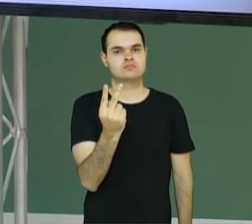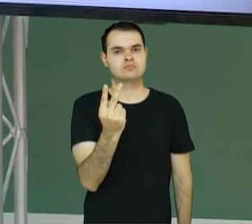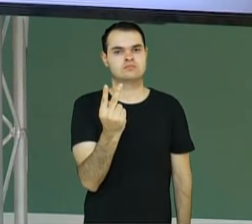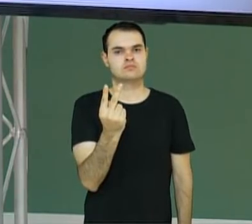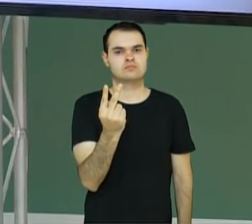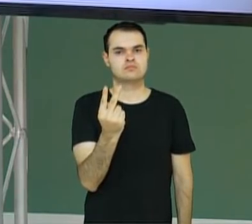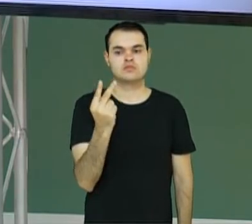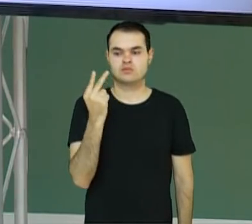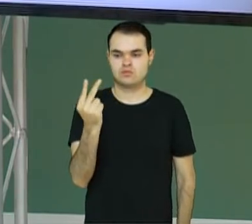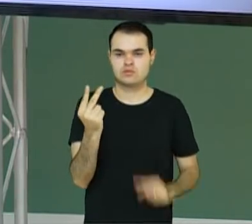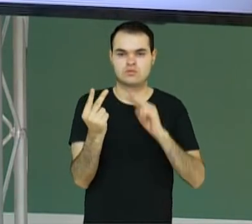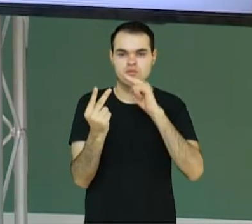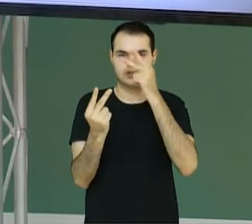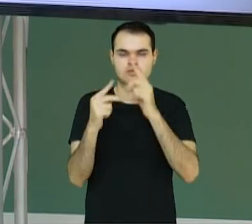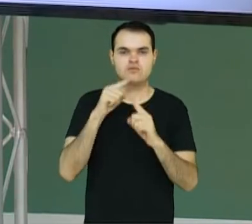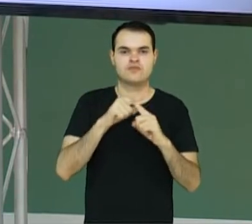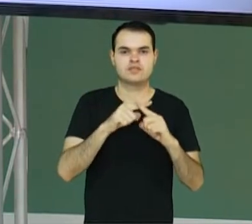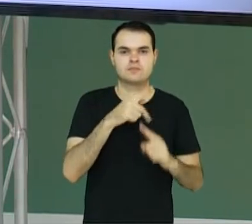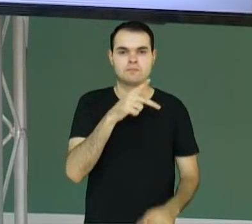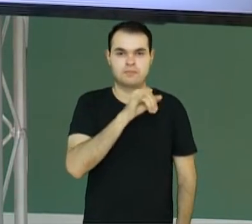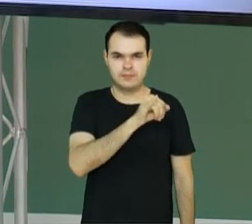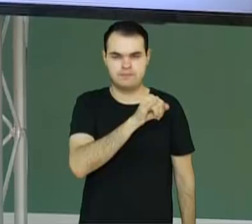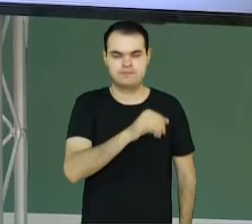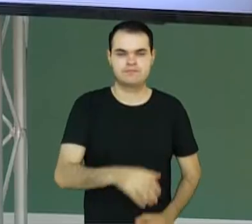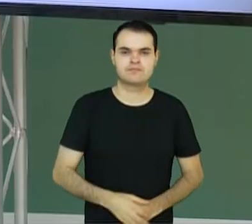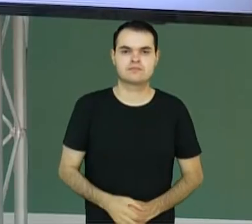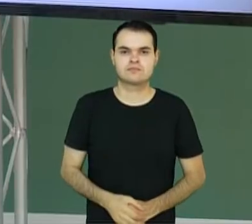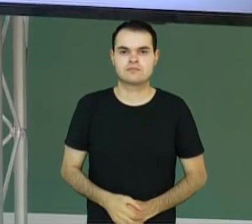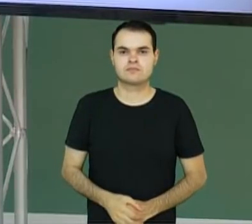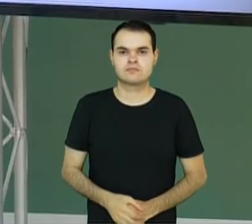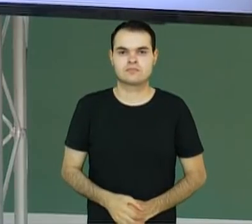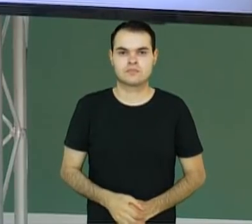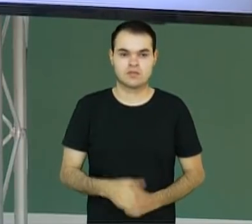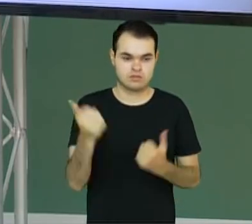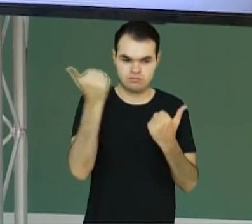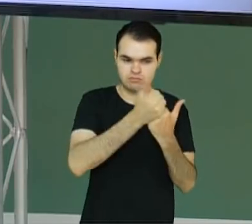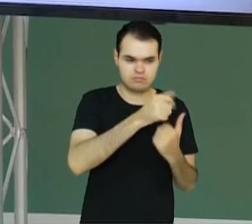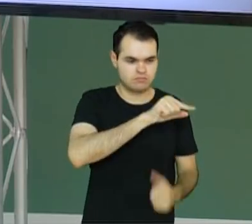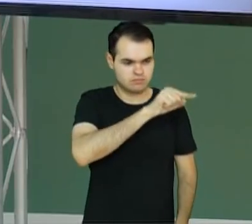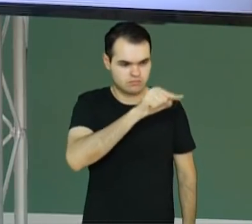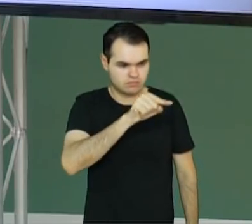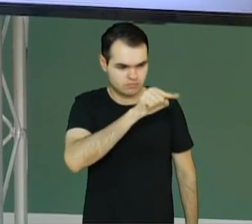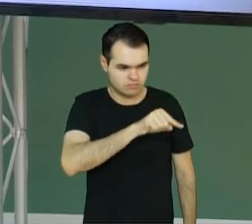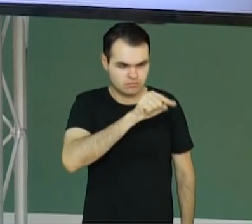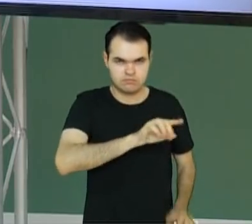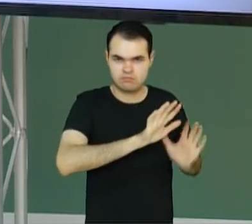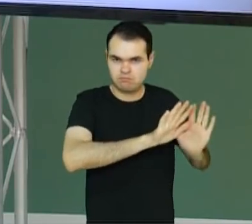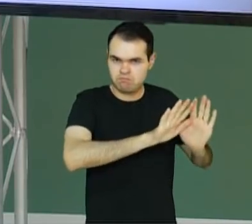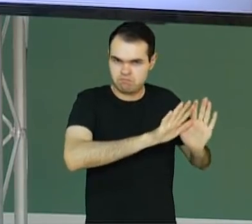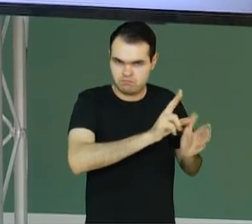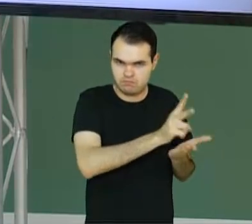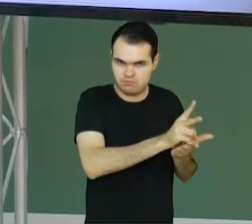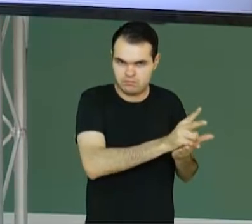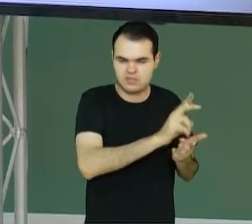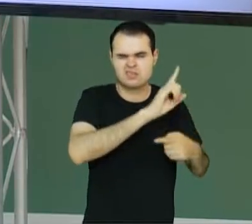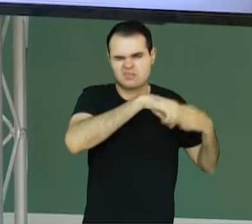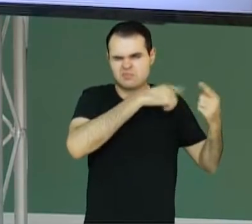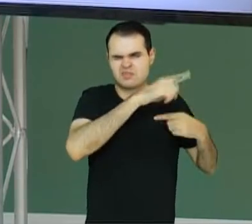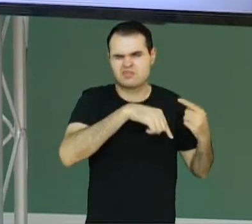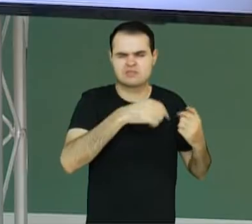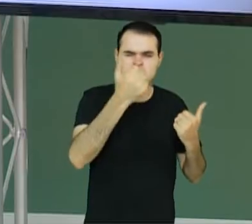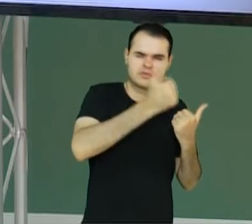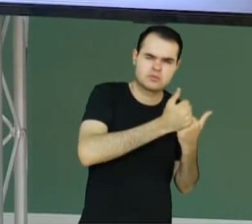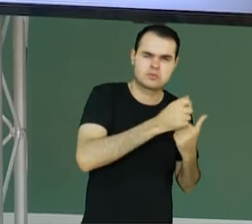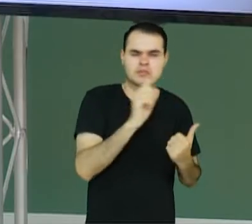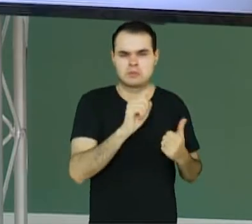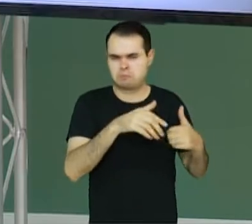o quê? 2 ao quadrado vezes π. Repara que o professor não fez substituição do π aqui. Deixei 4π, tá? Depois a gente vê se substitui ou